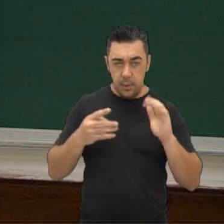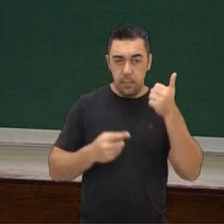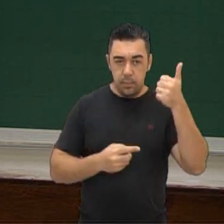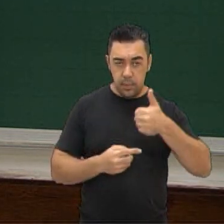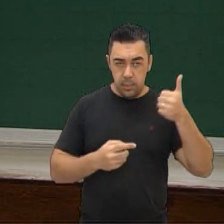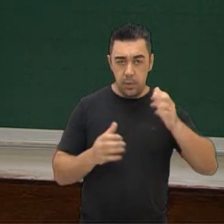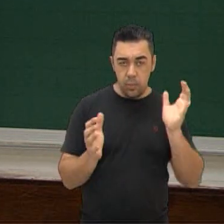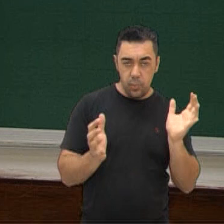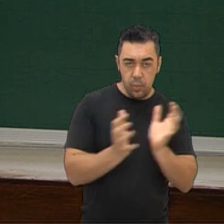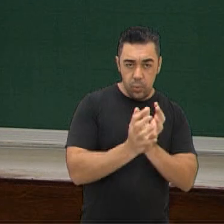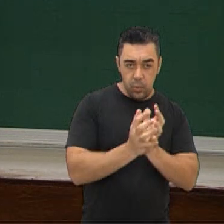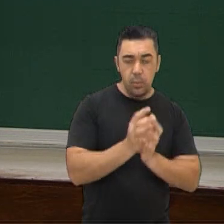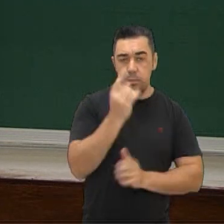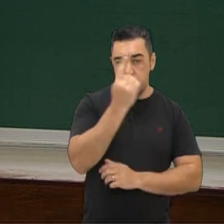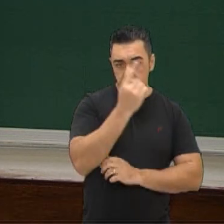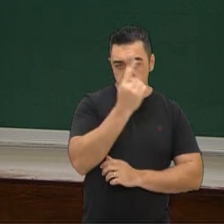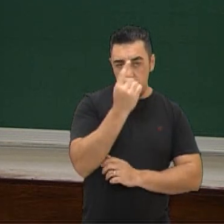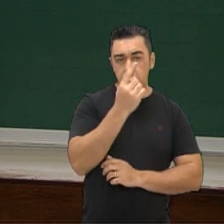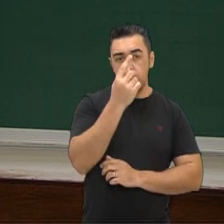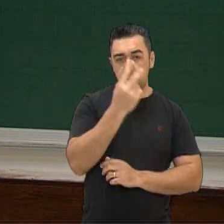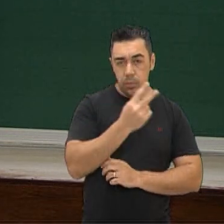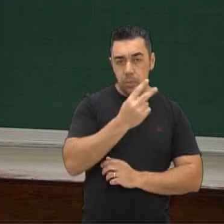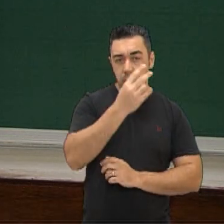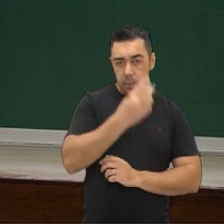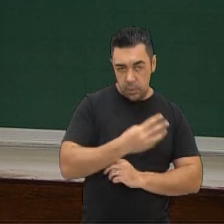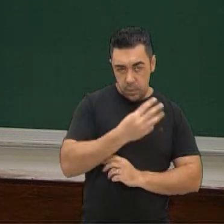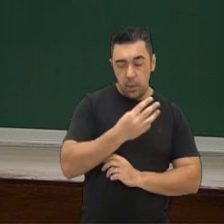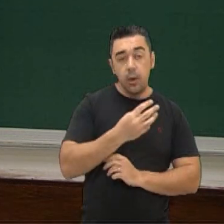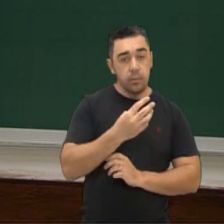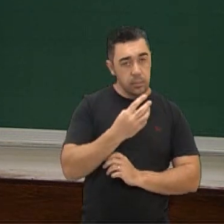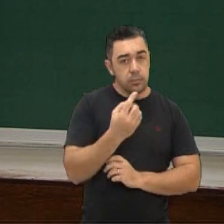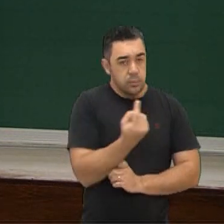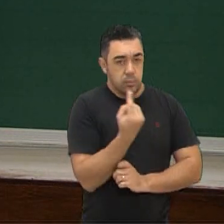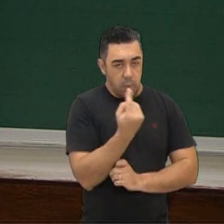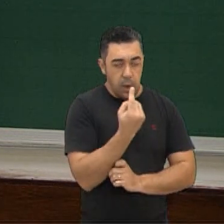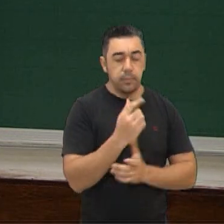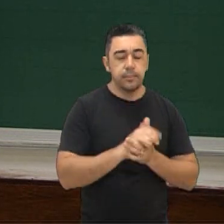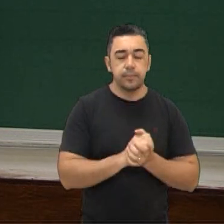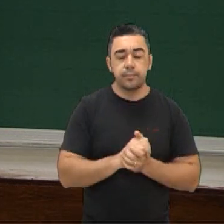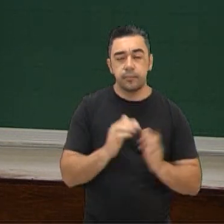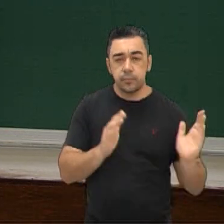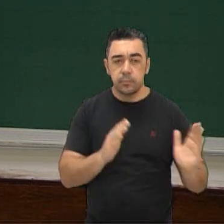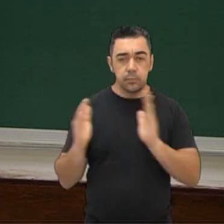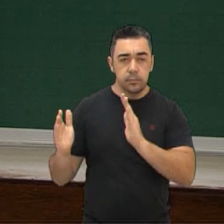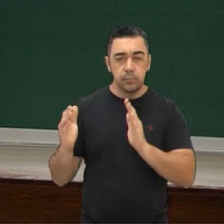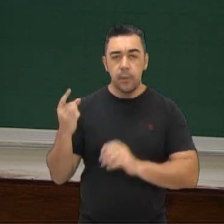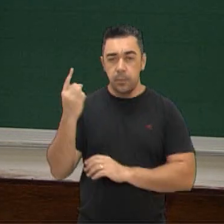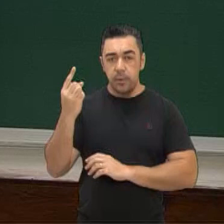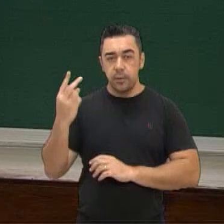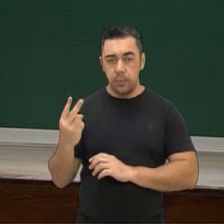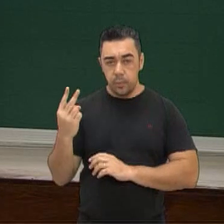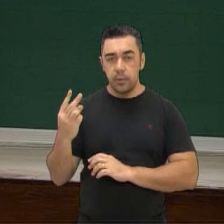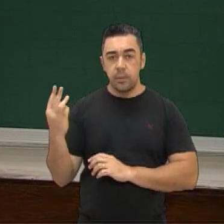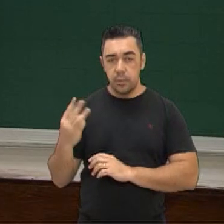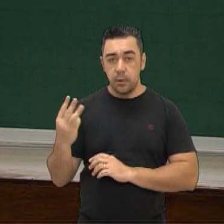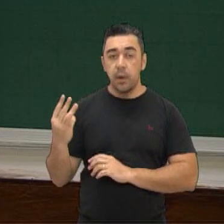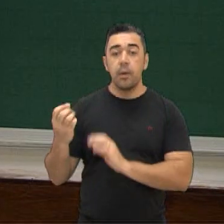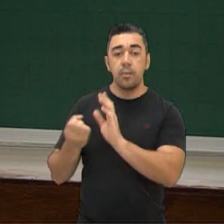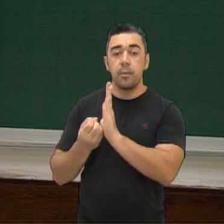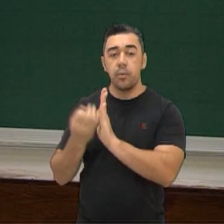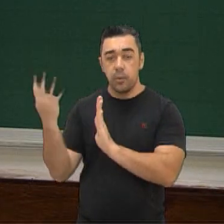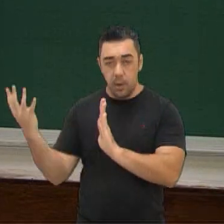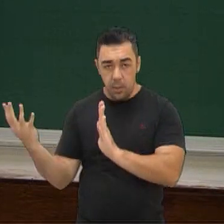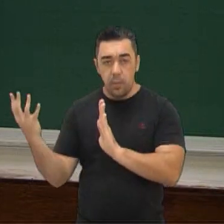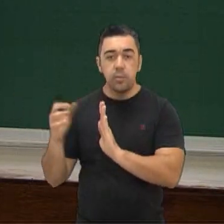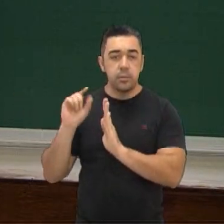primeira estão primeira, segunda, terceira pessoa do singular, na segunda parte, primeira, segunda e terceira pessoa